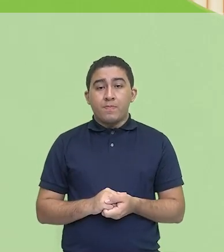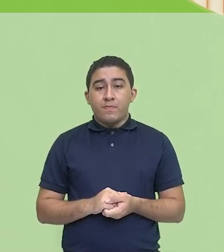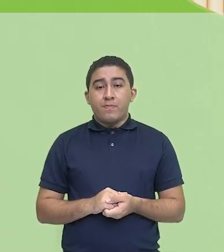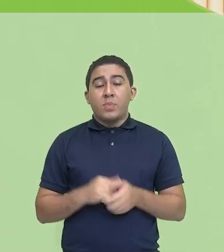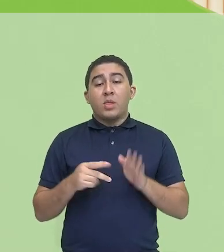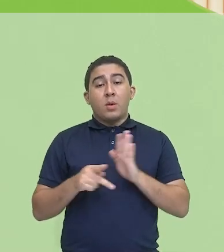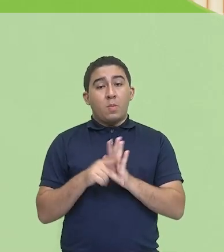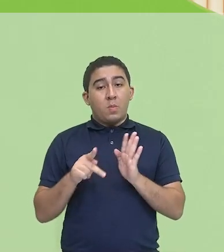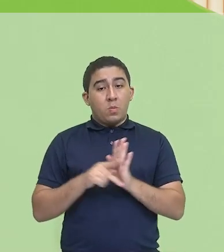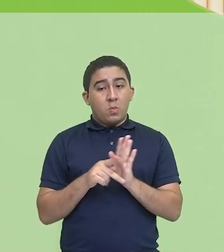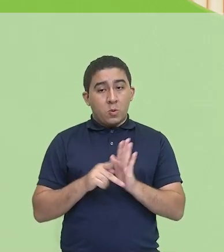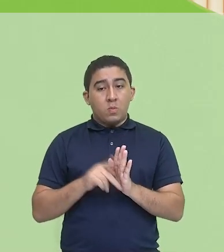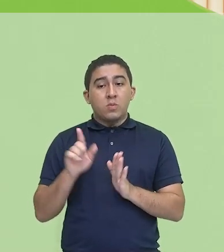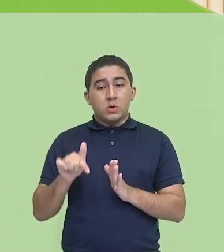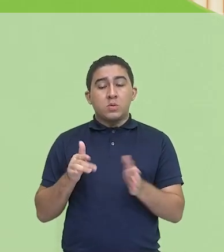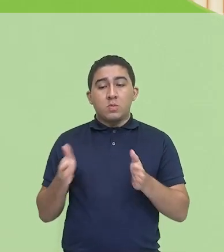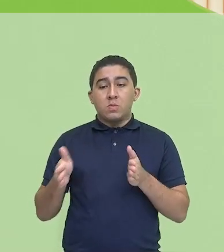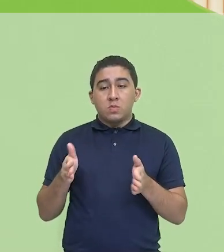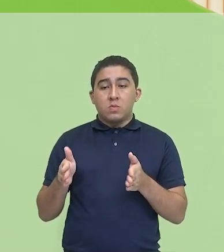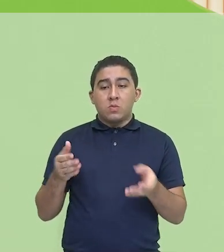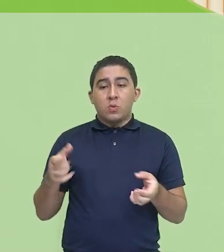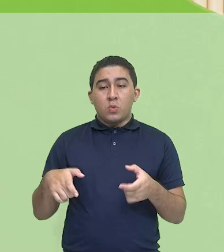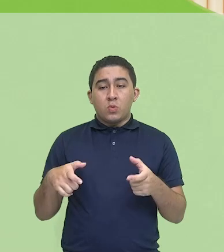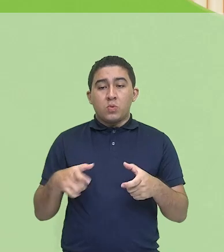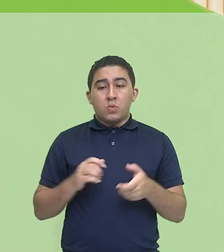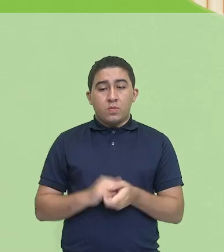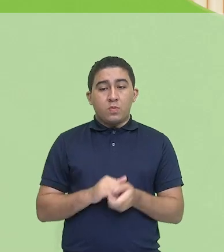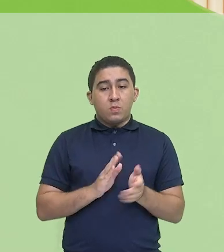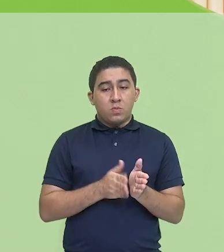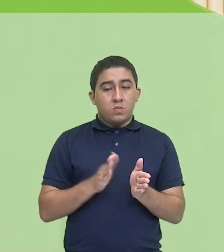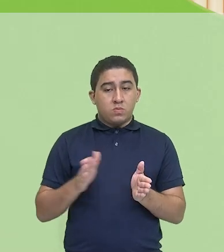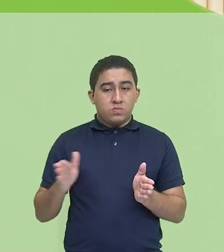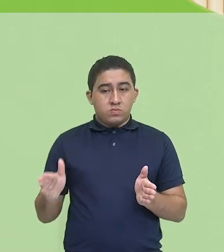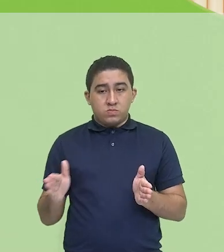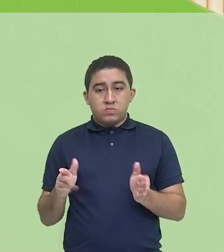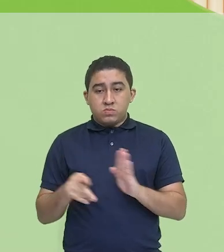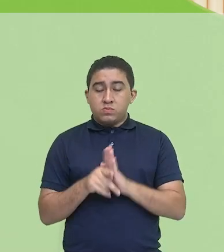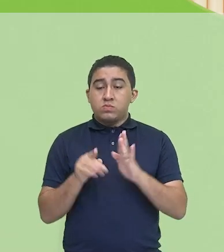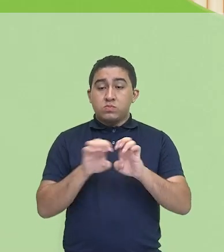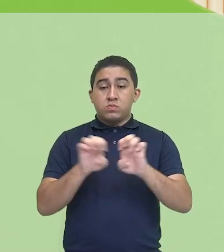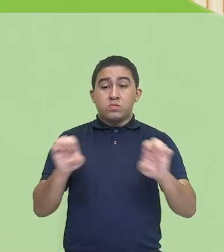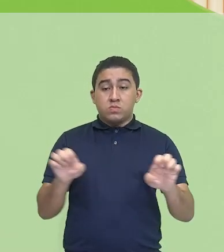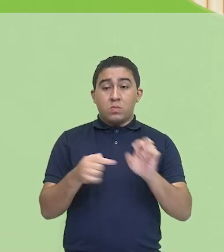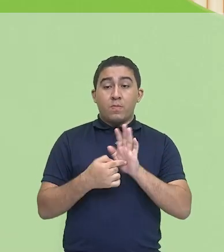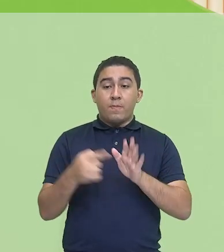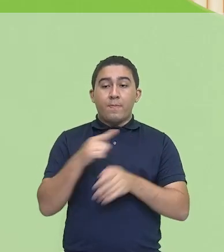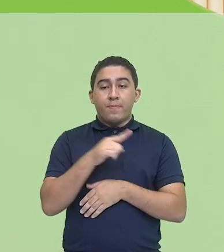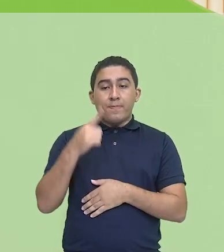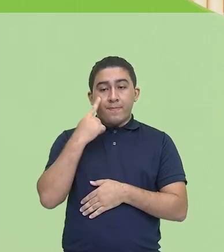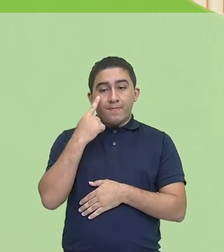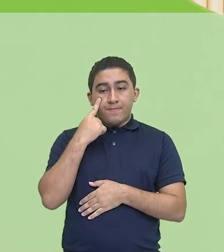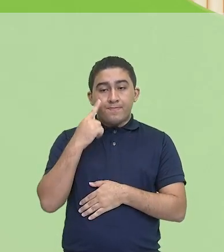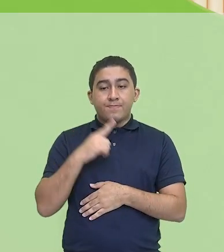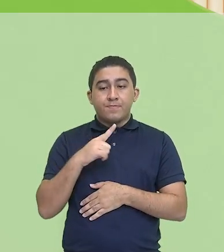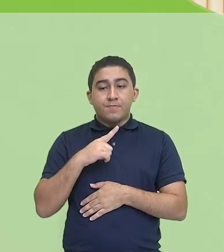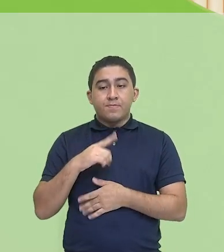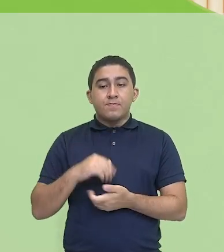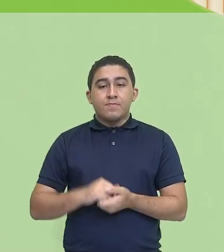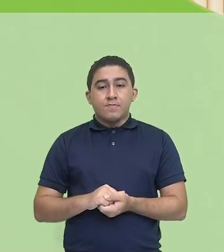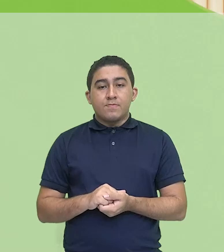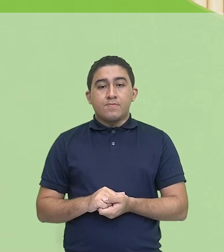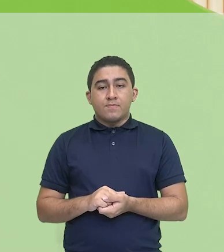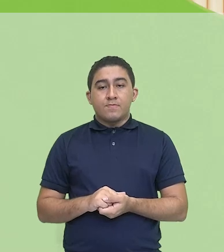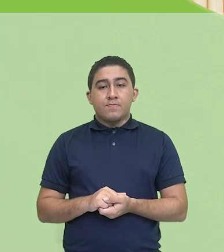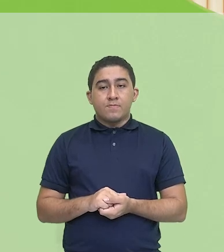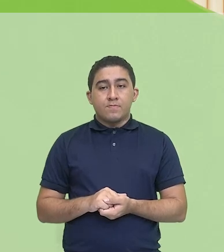fotossintético da fase escura, no passo a passo, pela equação que vai ser mostrada para vocês, né, de forma cíclica,